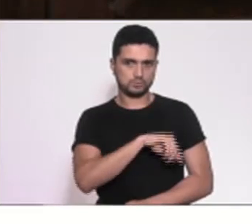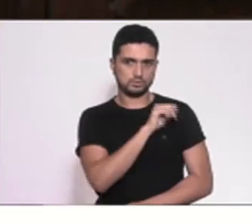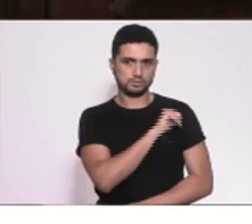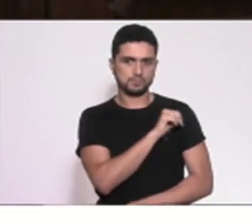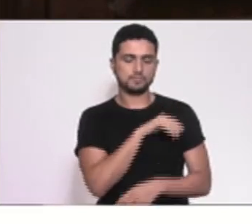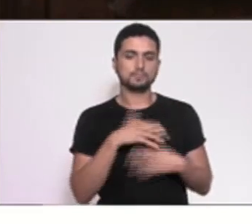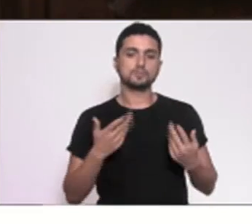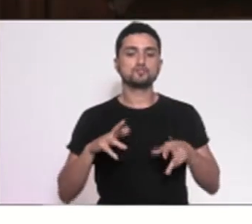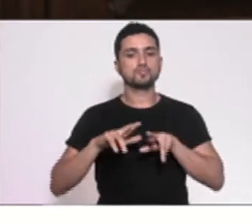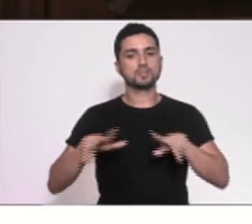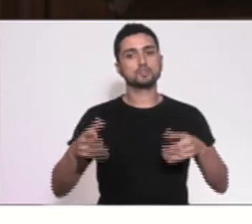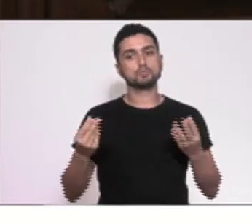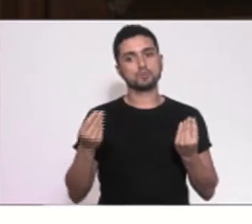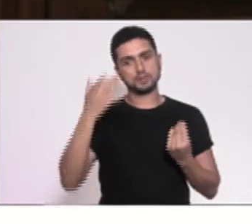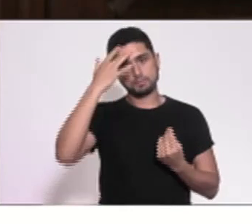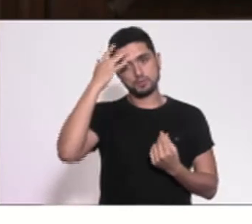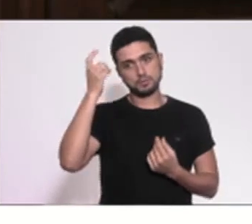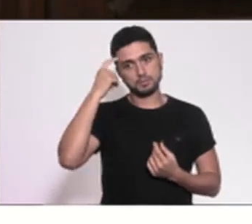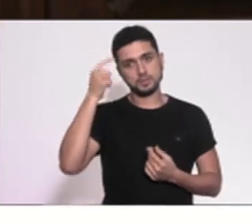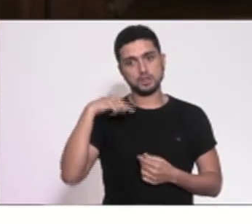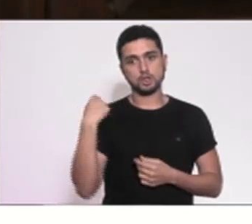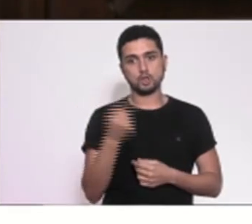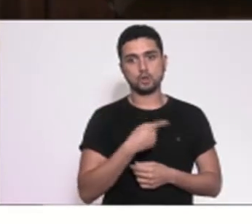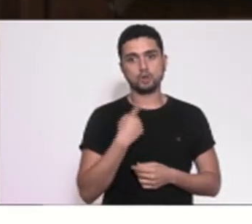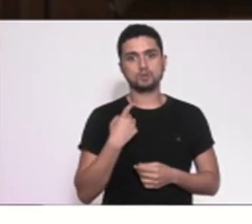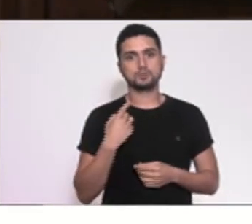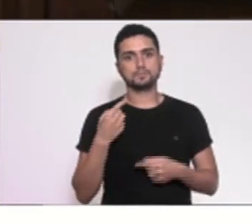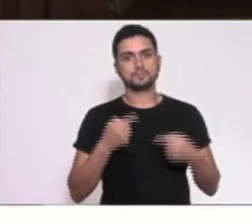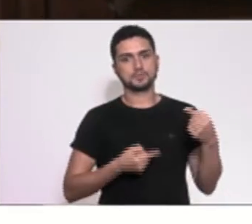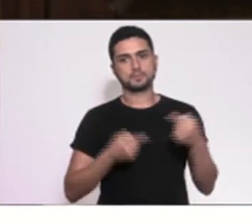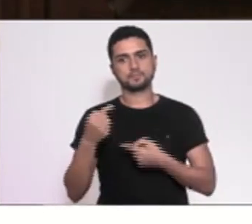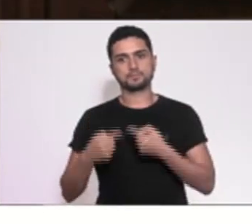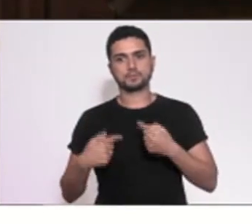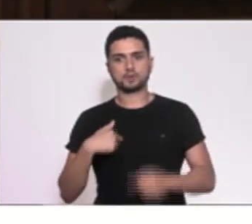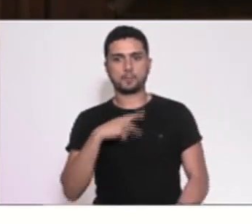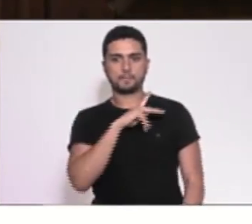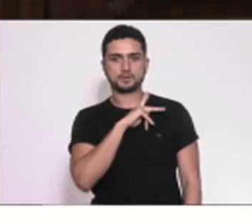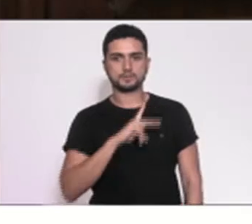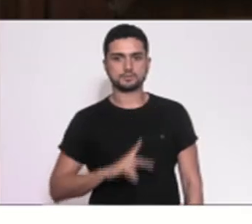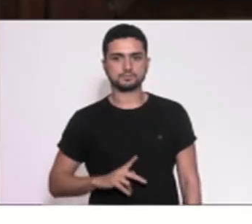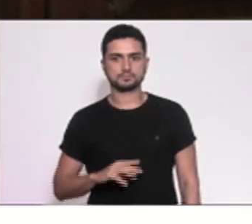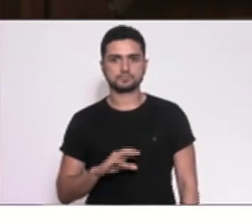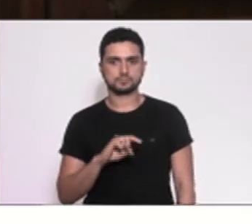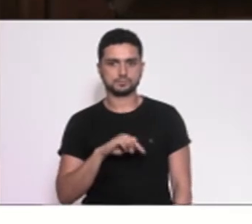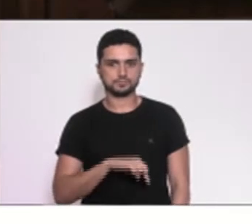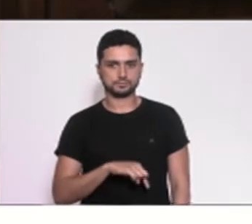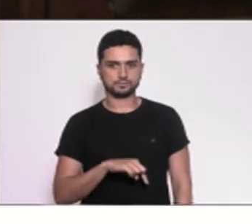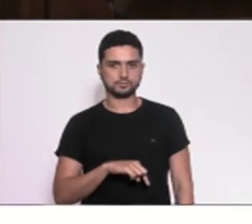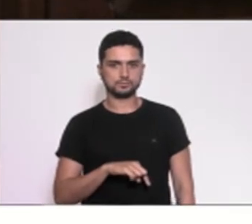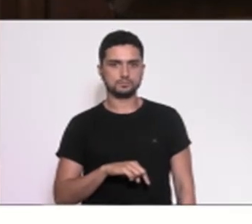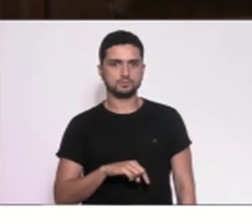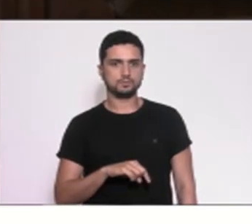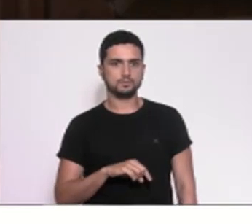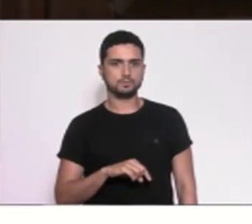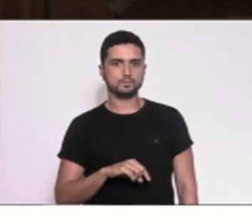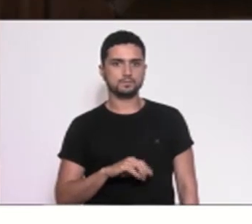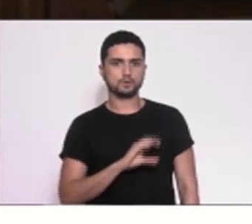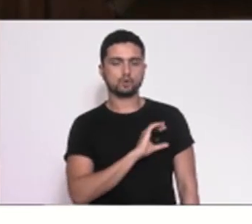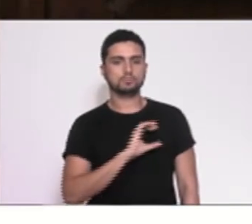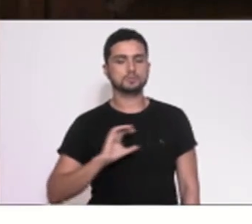pessoas pensam, que o nosso debate aqui, principalmente enquanto presidenta da Comissão de Defesa dos Direitos Humanos, mas